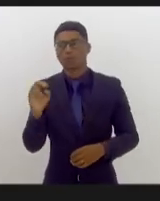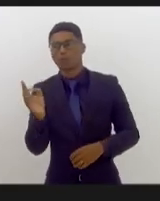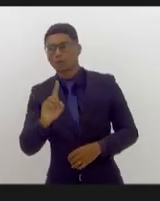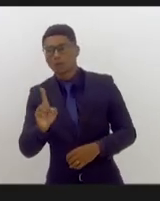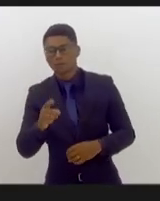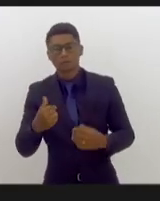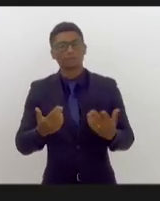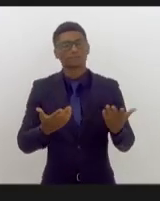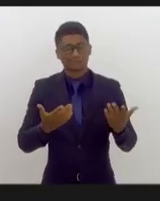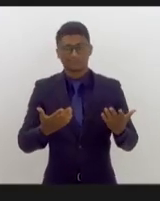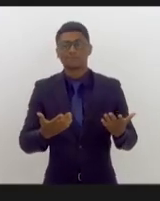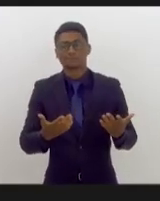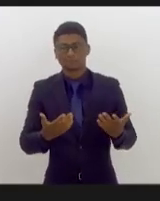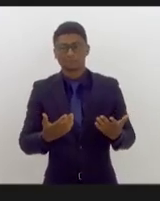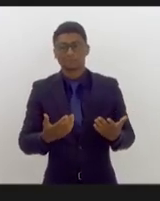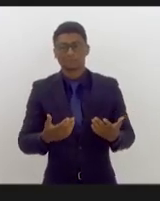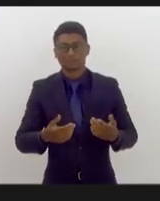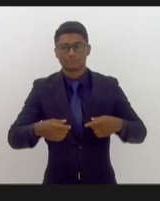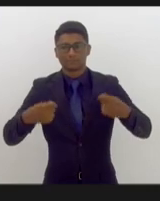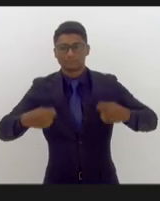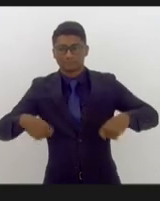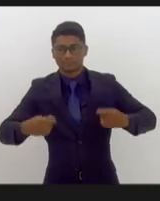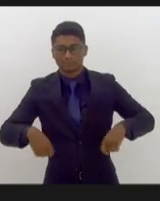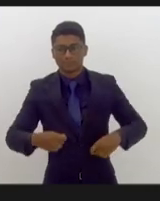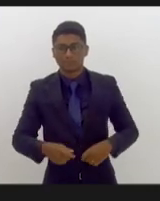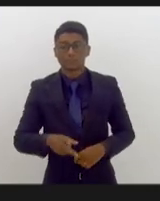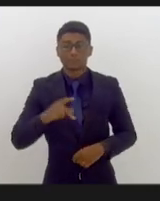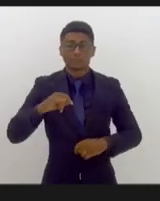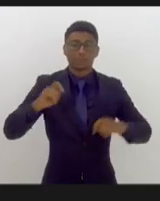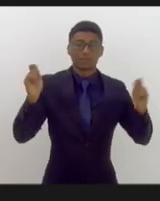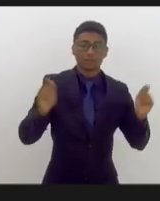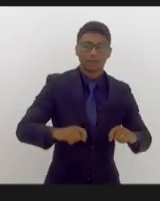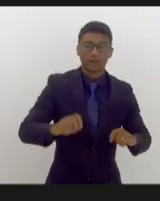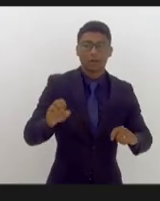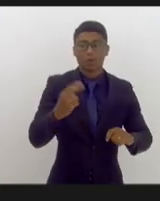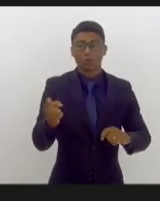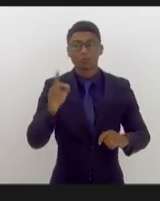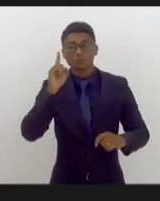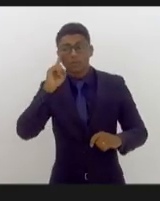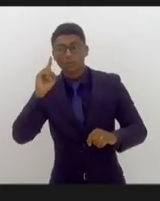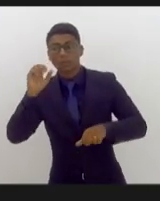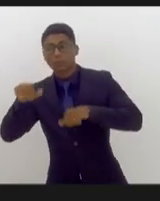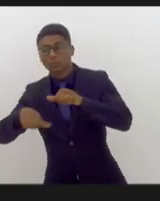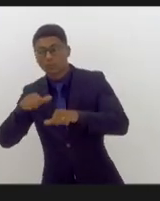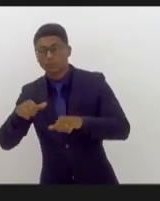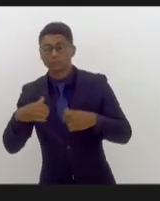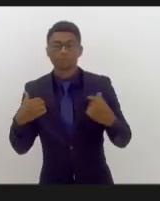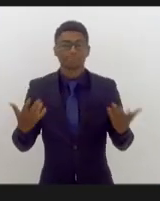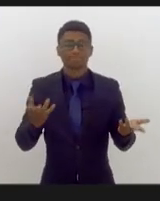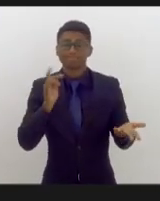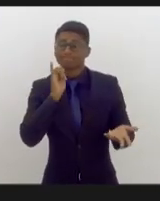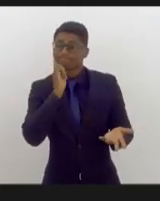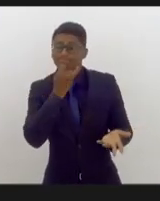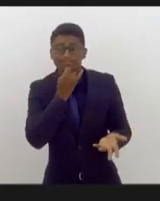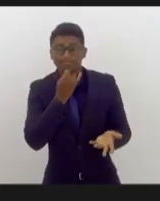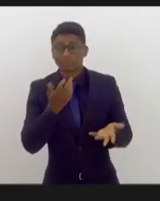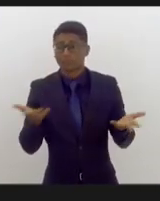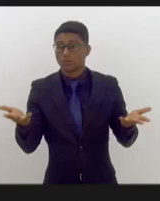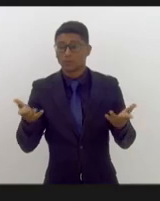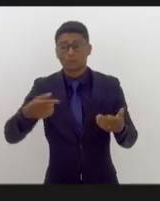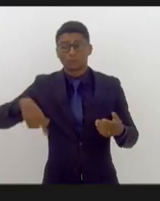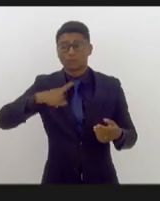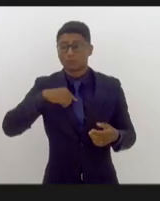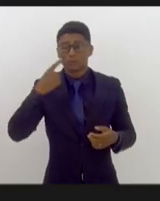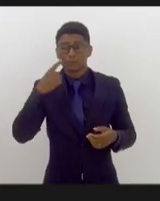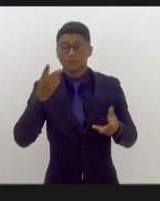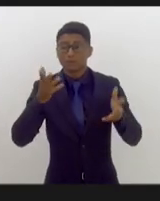conseguiu alcançar, se vai ser possível, se a gente vai precisar alterar alguma data. E aí, infelizmente, a gente já está vendo aí o findar